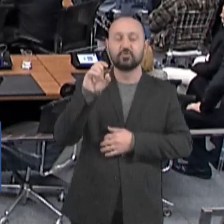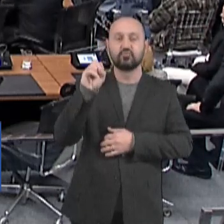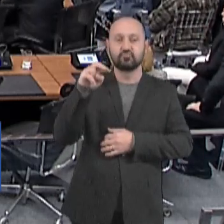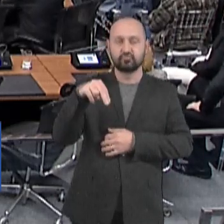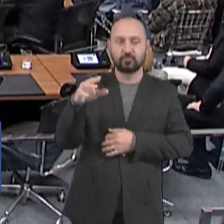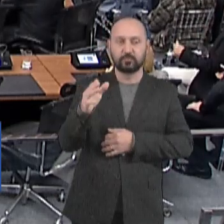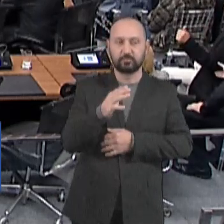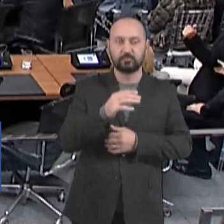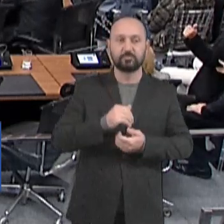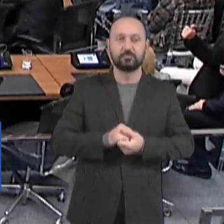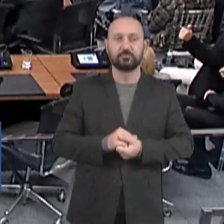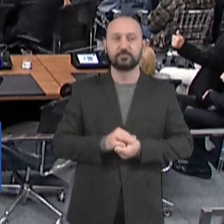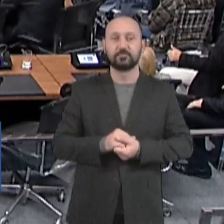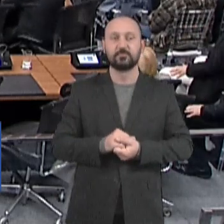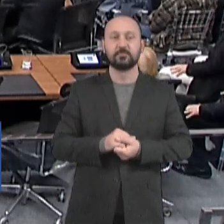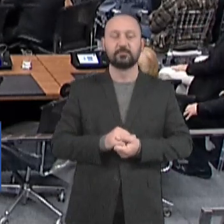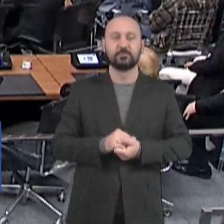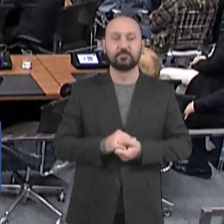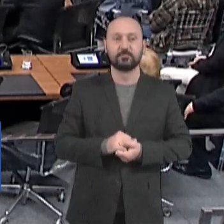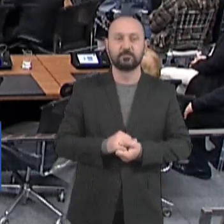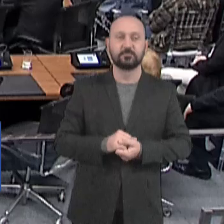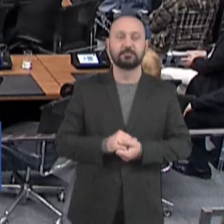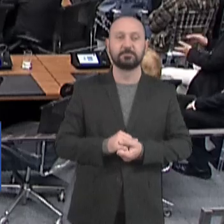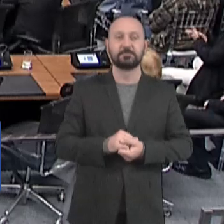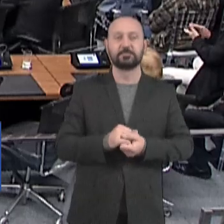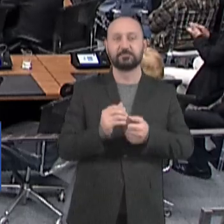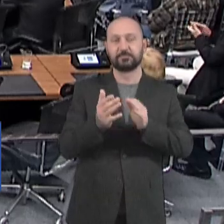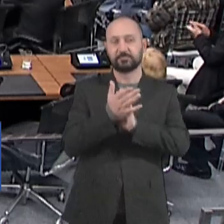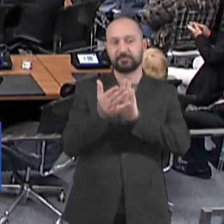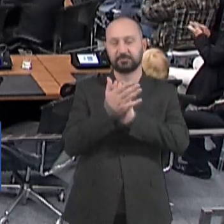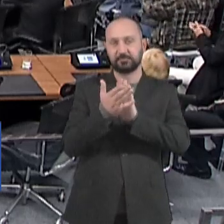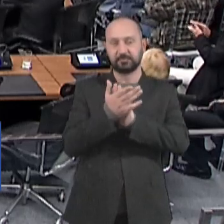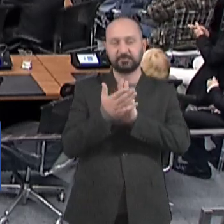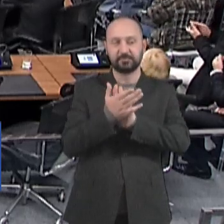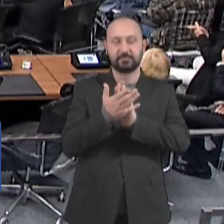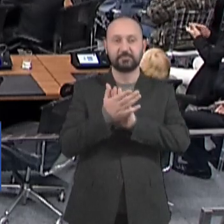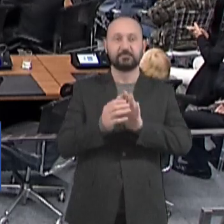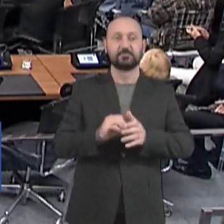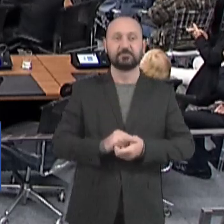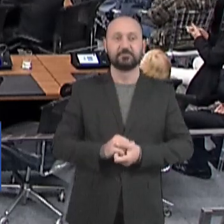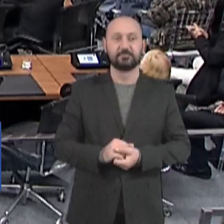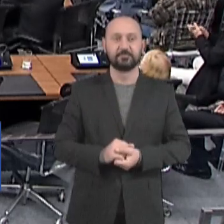Edson Moroni Vicente Cardoso Marques.